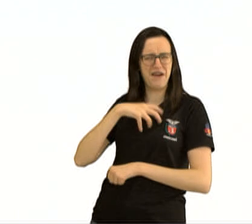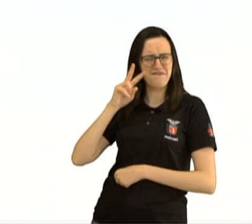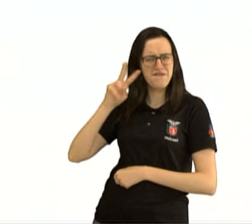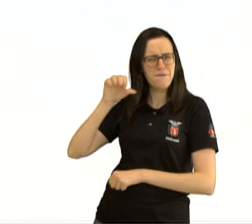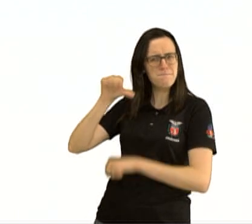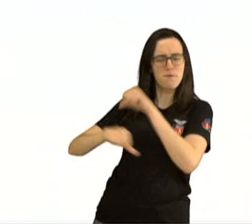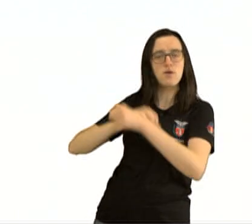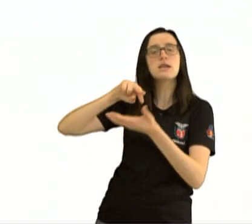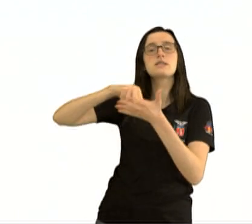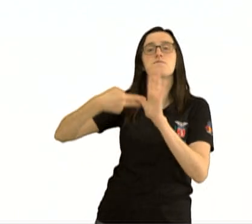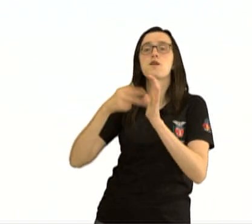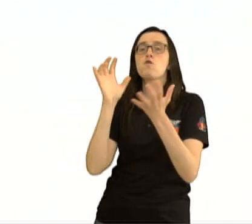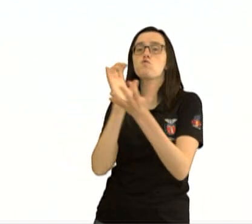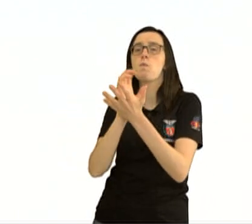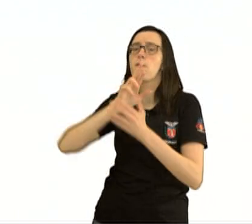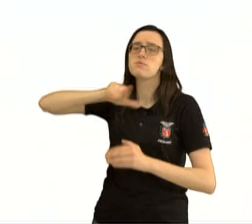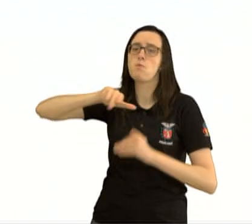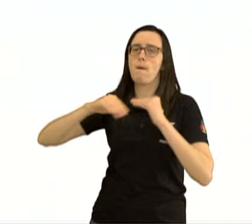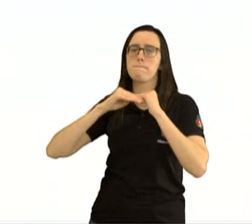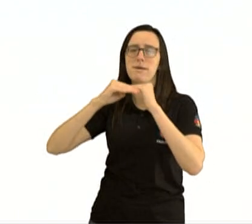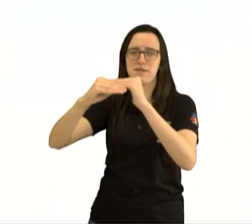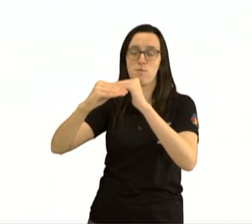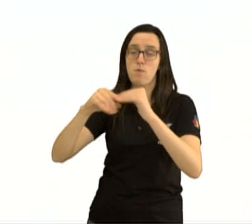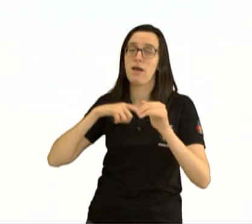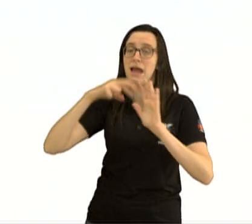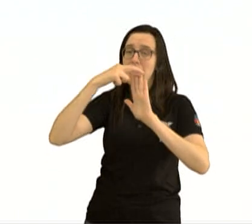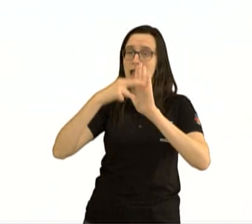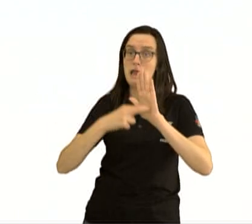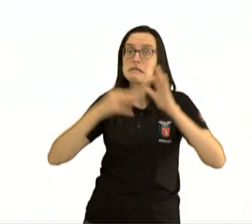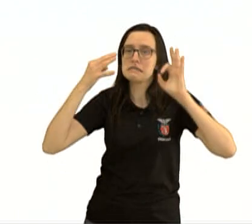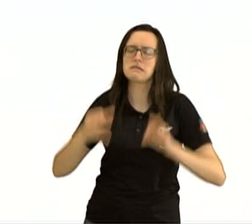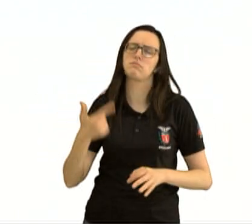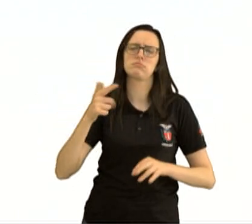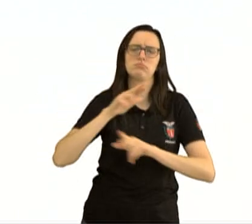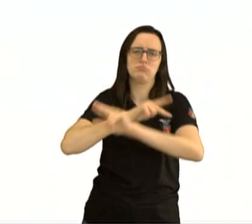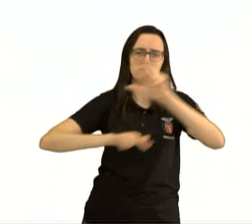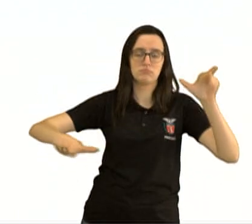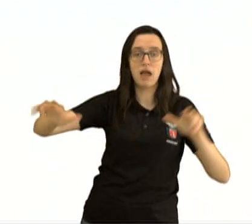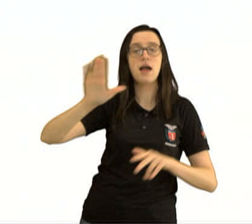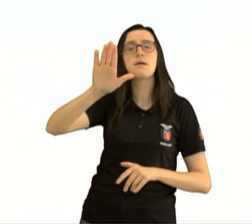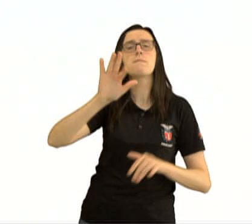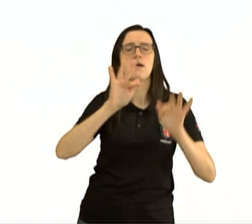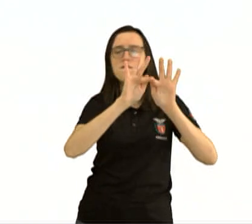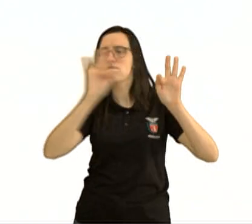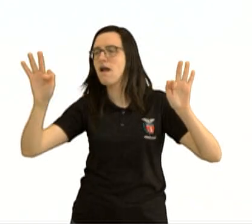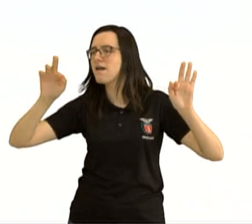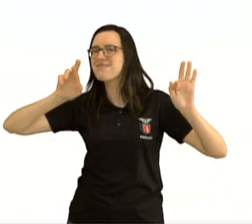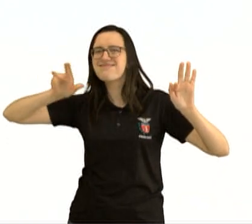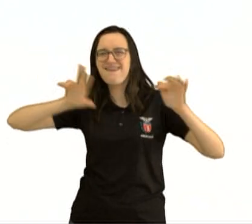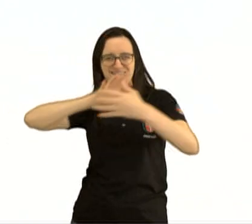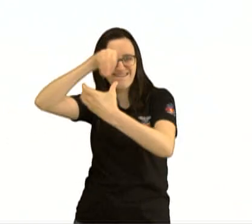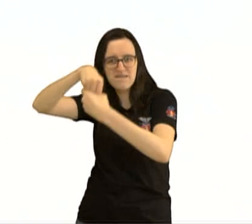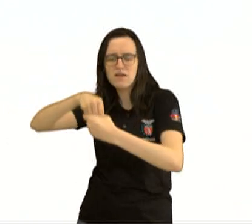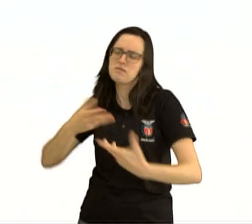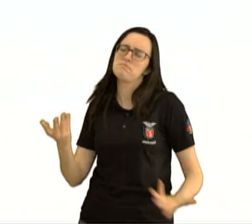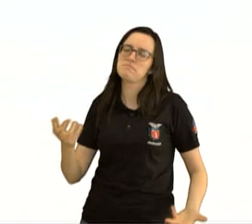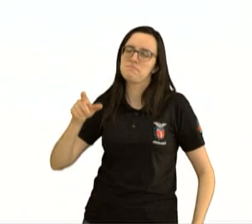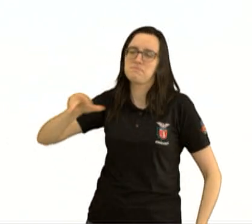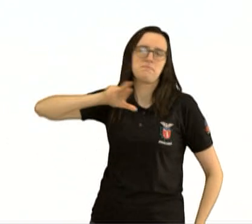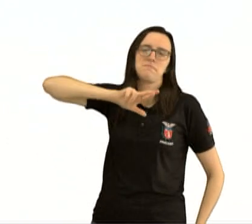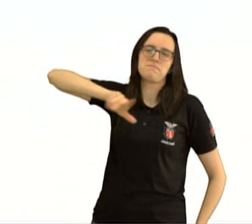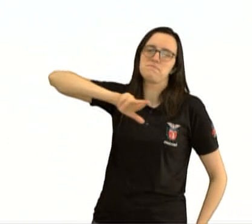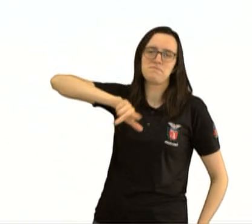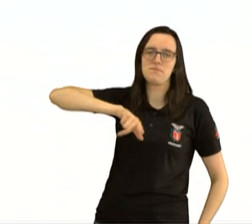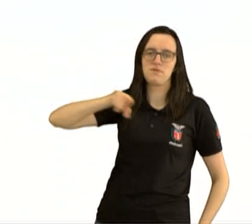cada um vai ter o seu, lembra? Tá? Não tem uma regra específica. E se for negativa, no, she didn't take awesome